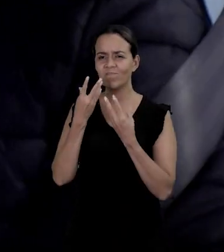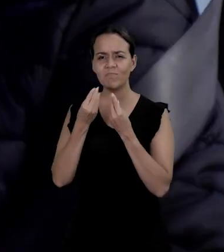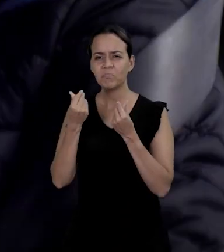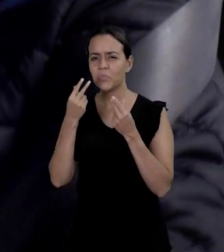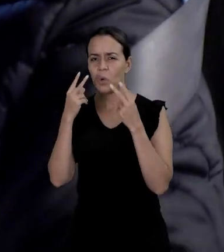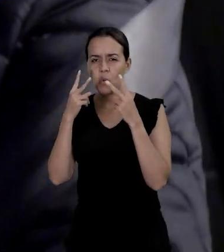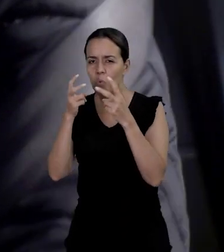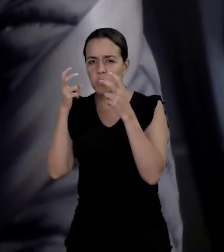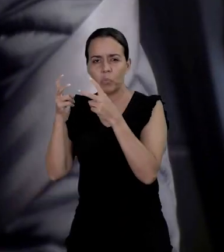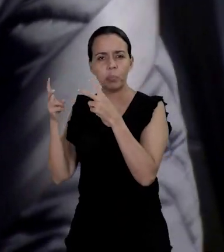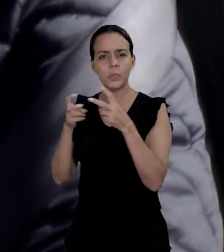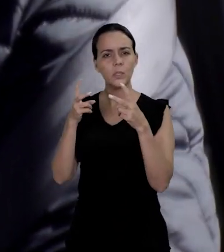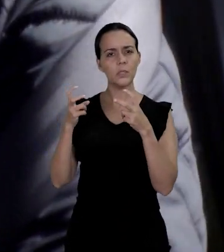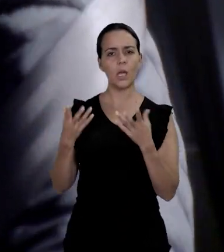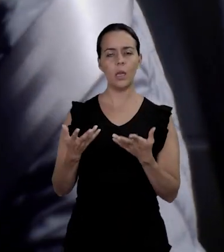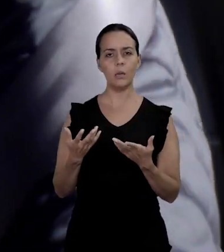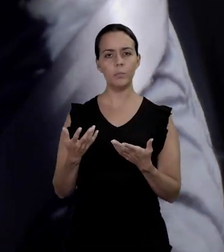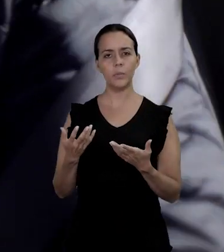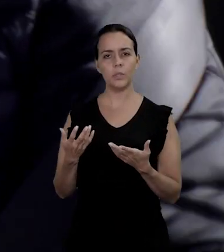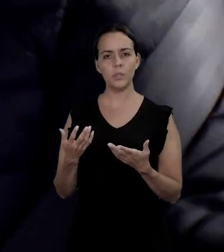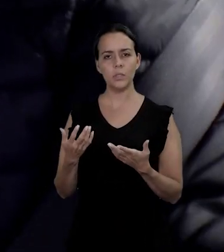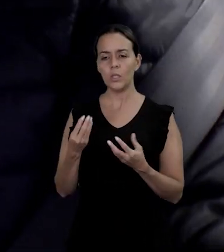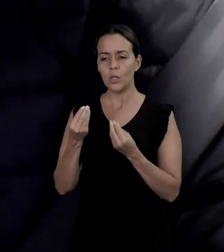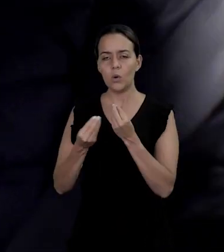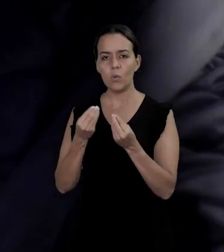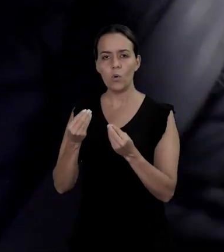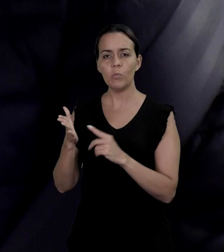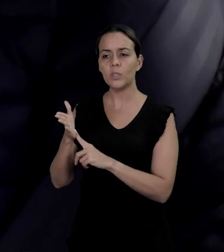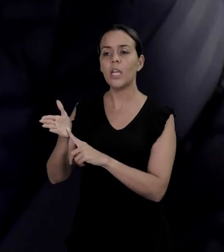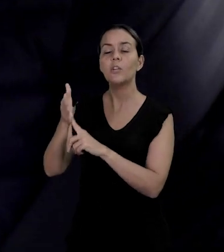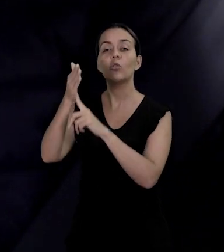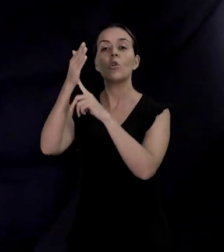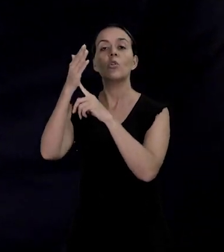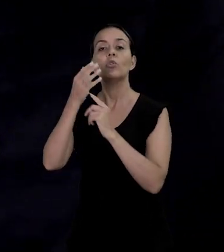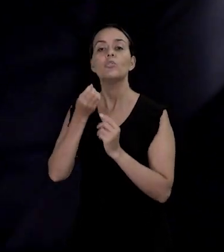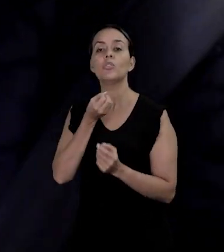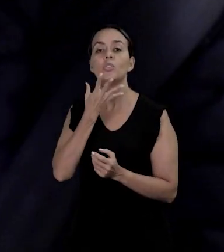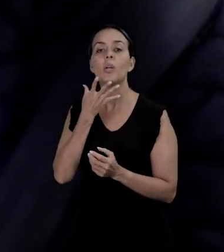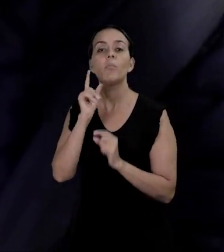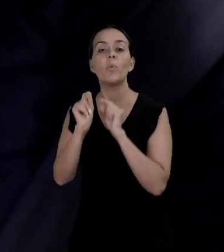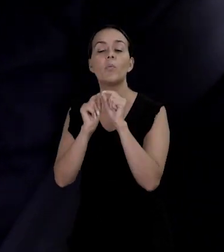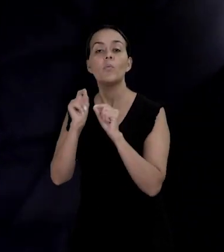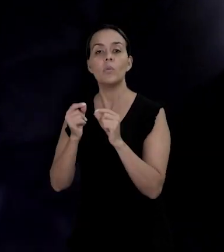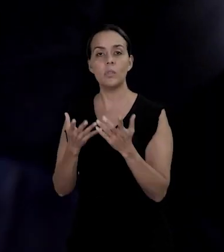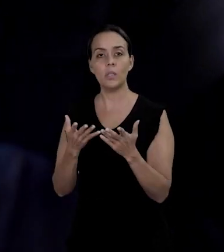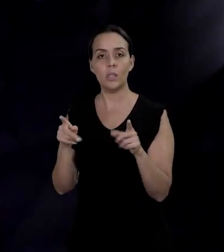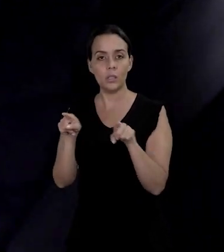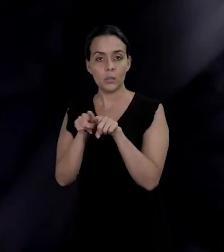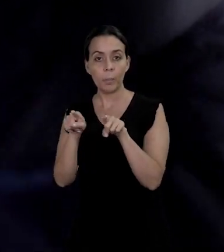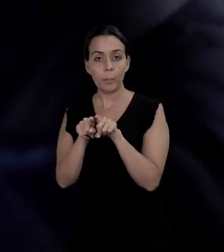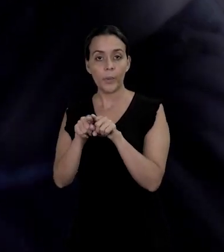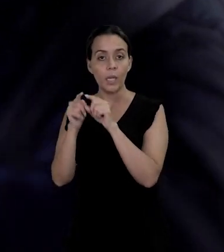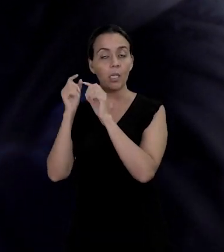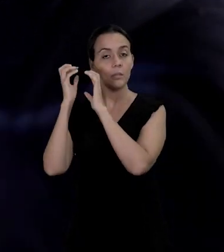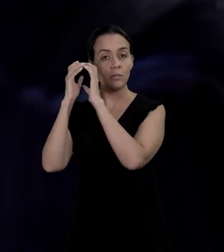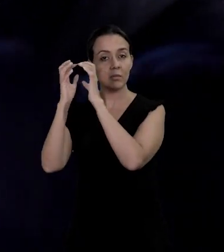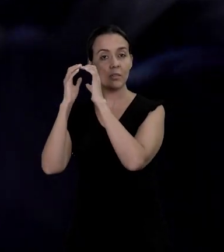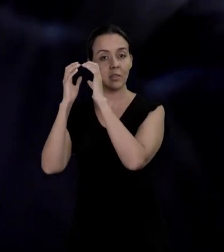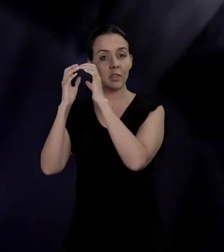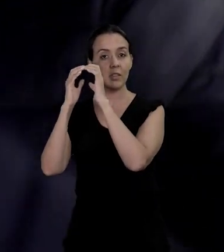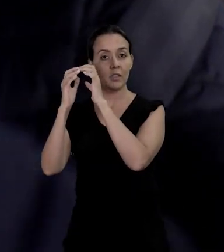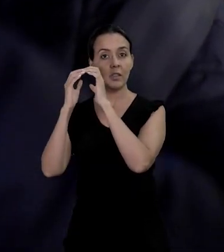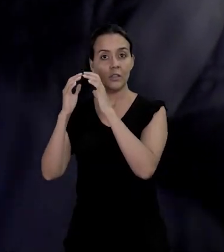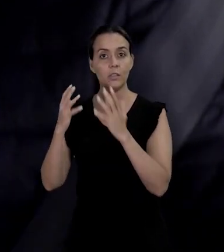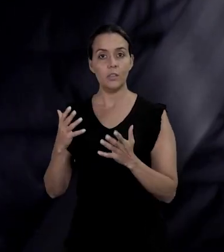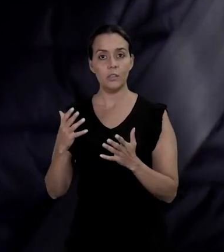agora entrando a inteligência artificial, e as pessoas parece que estão dormentes, assim. Elas usam e elas, né,